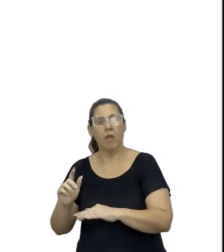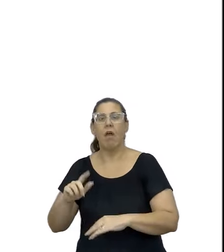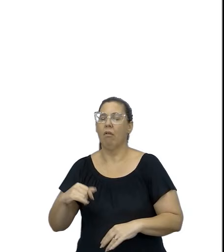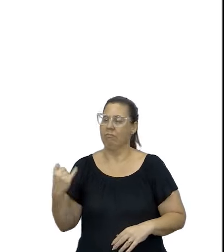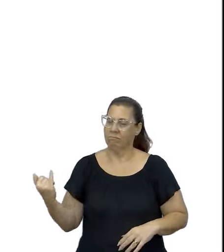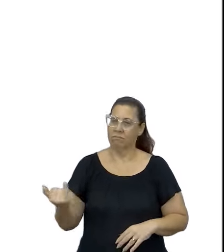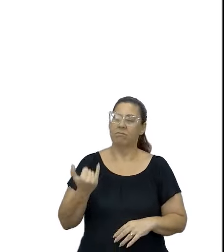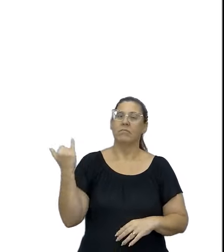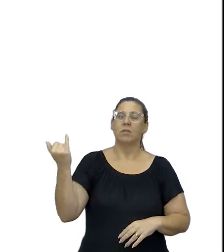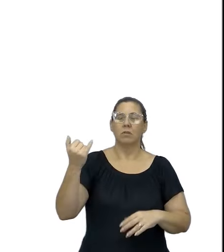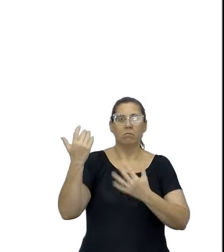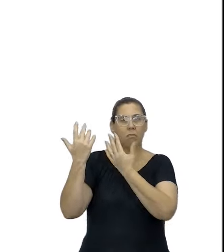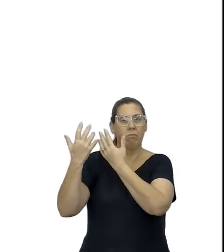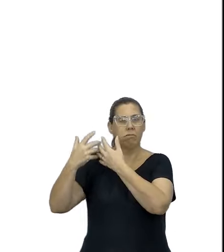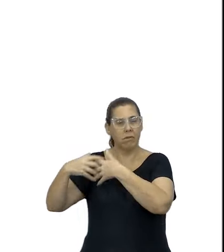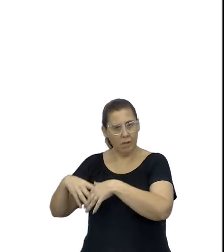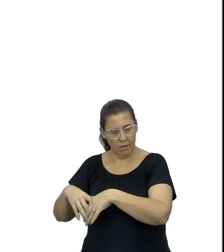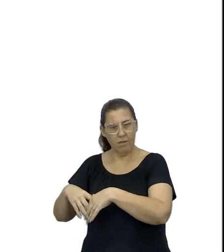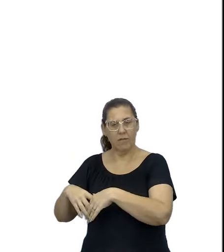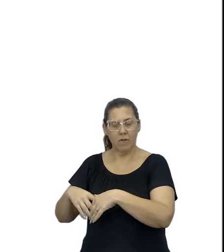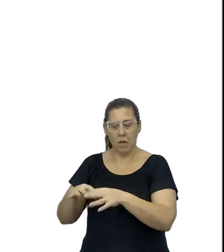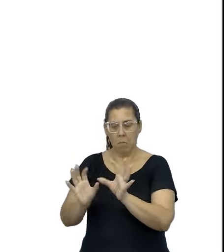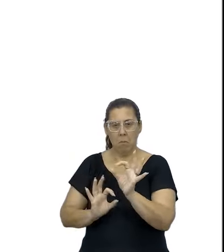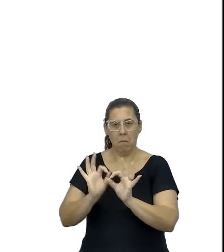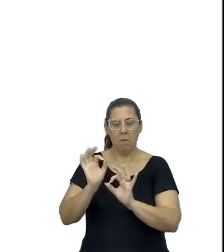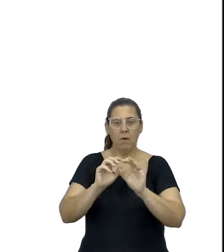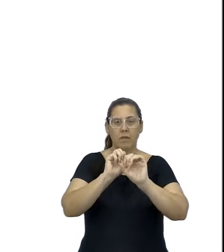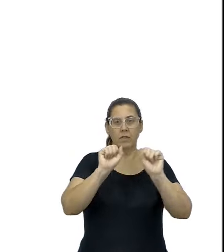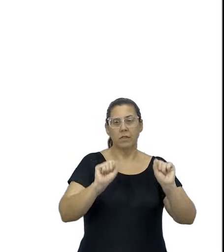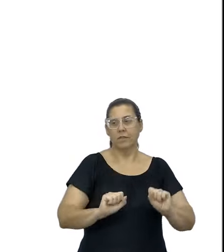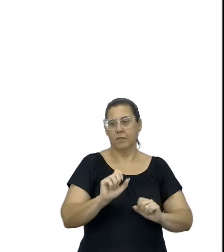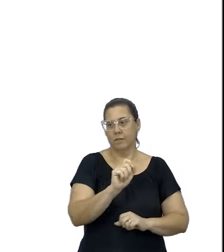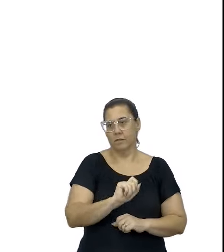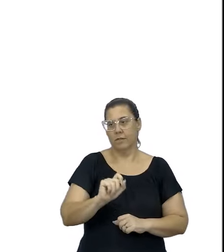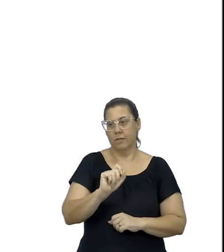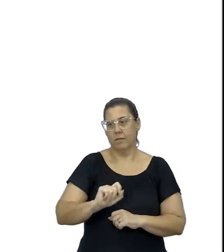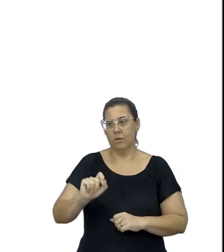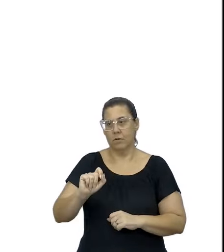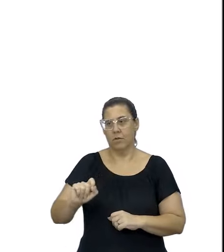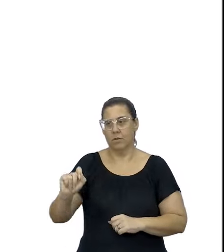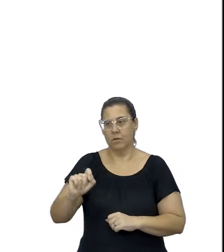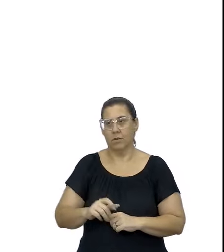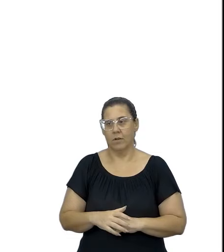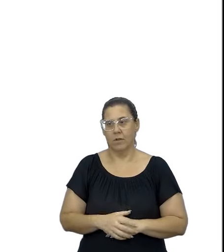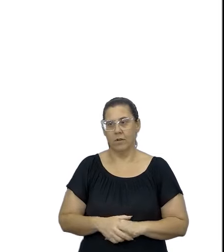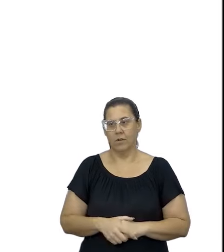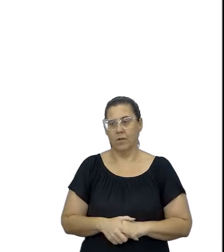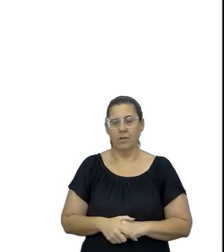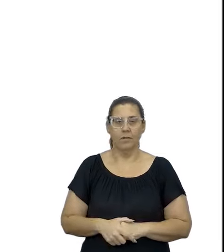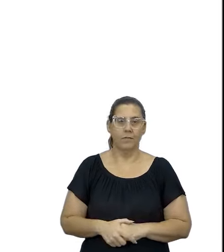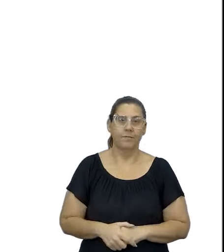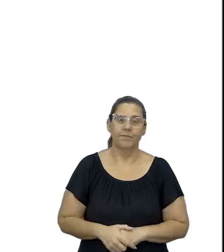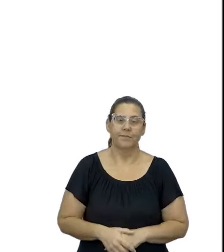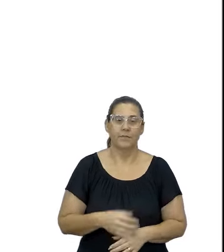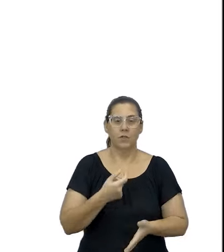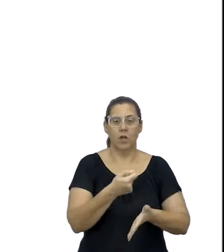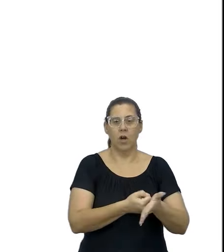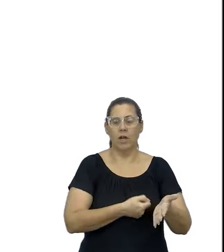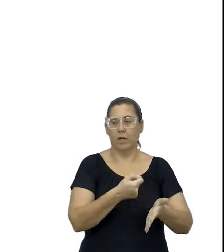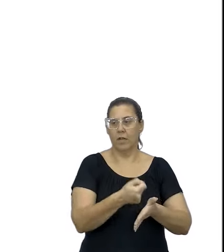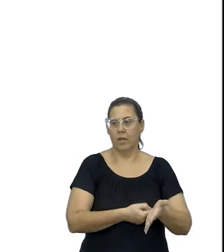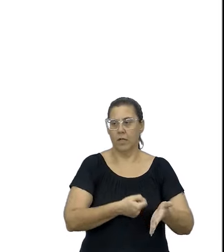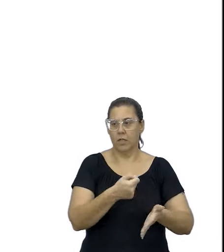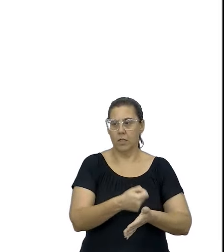às reflexões necessárias à construção do sistema de escrita. Trata-se de uma habilidade que exige dos estudantes